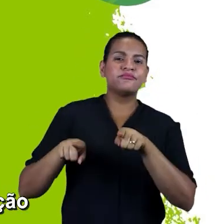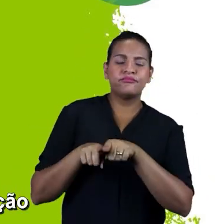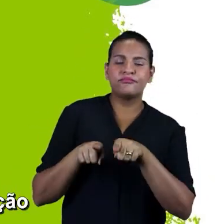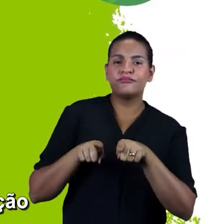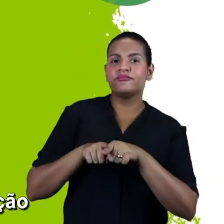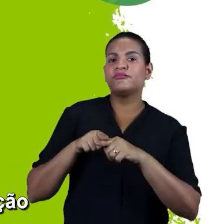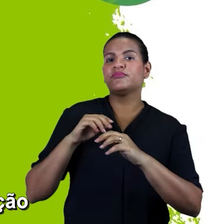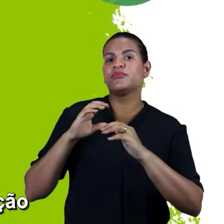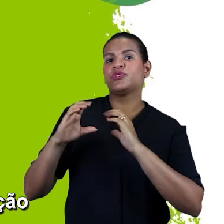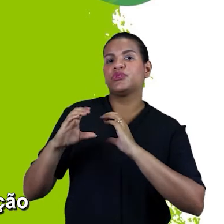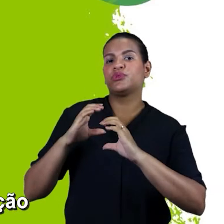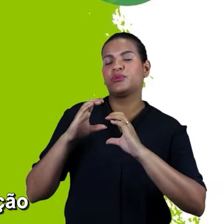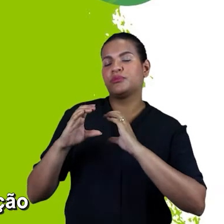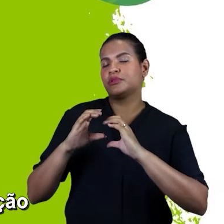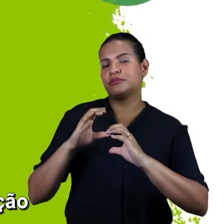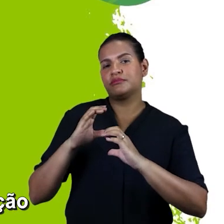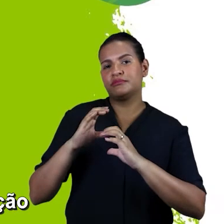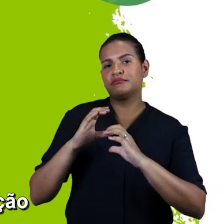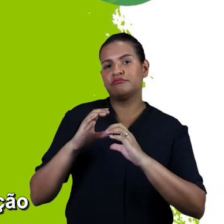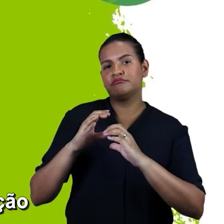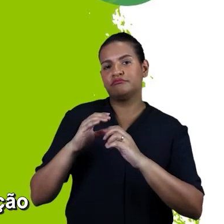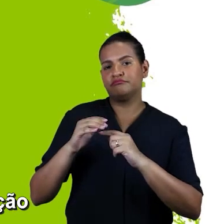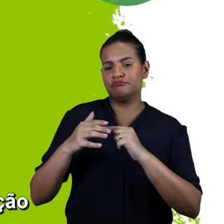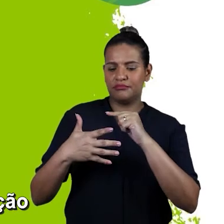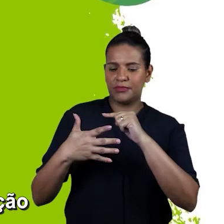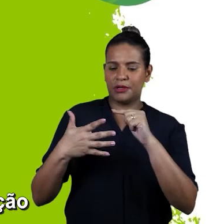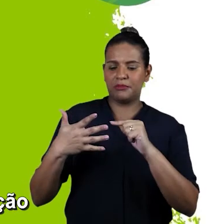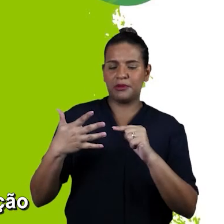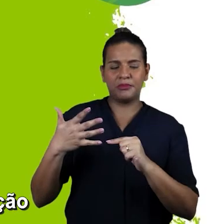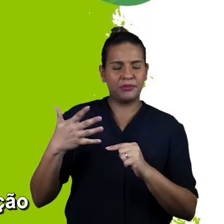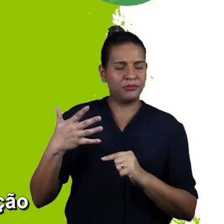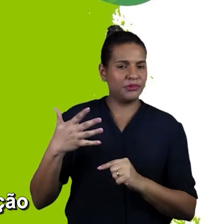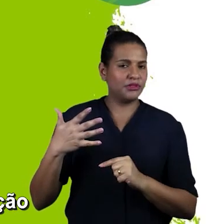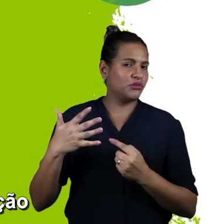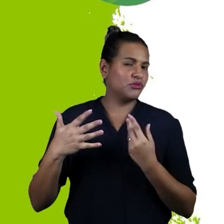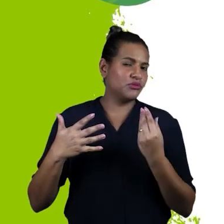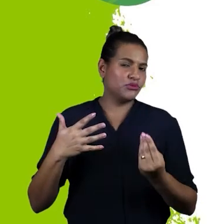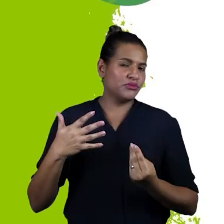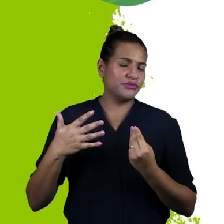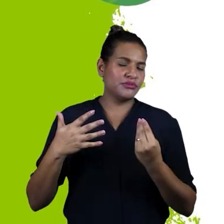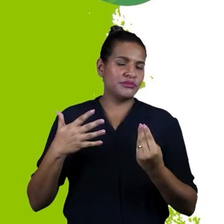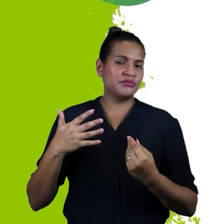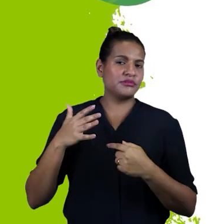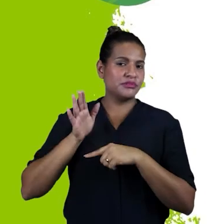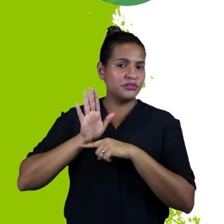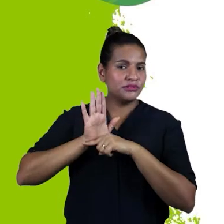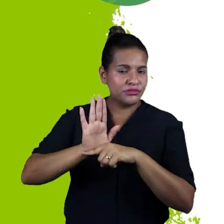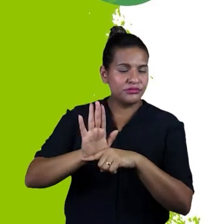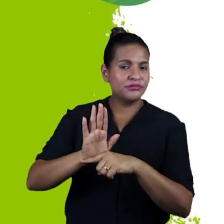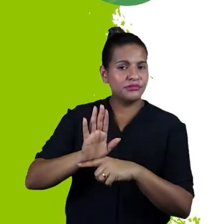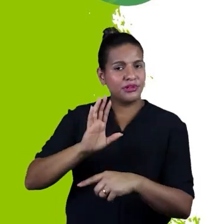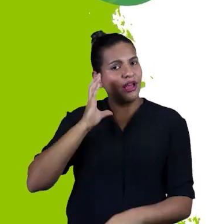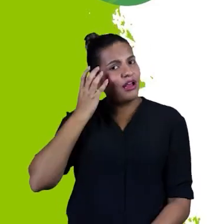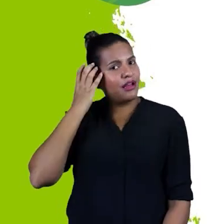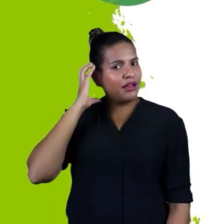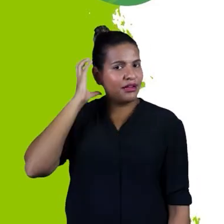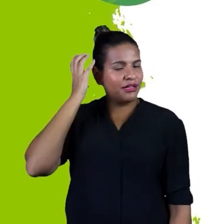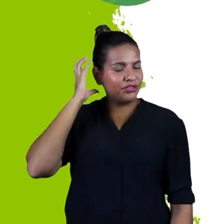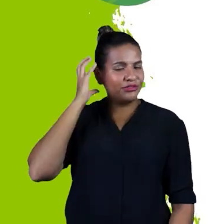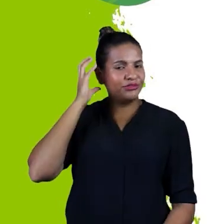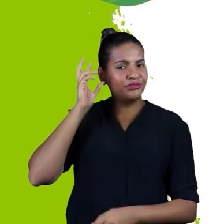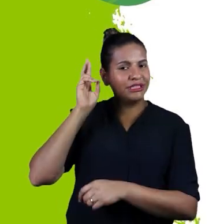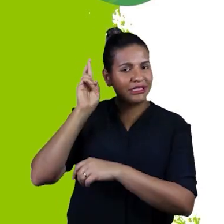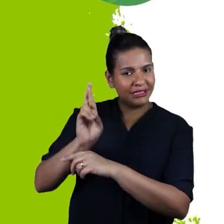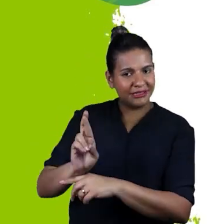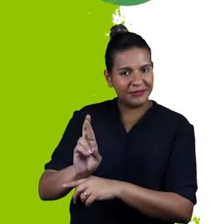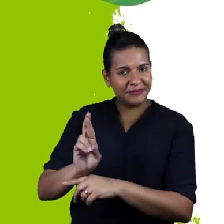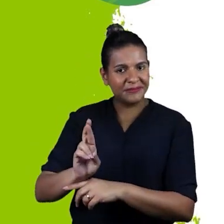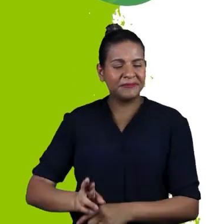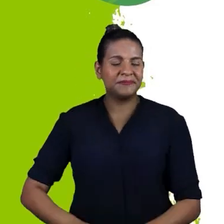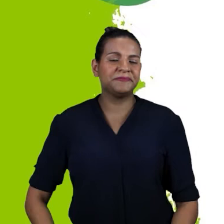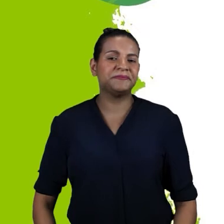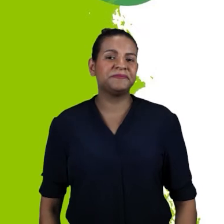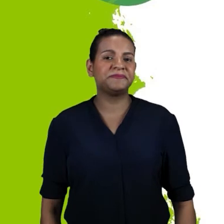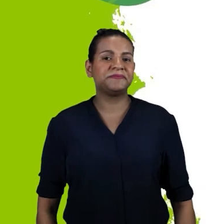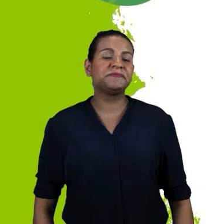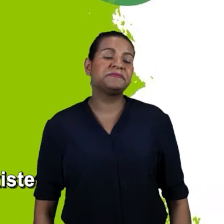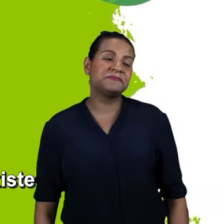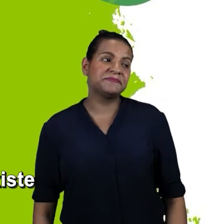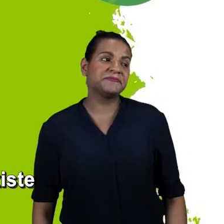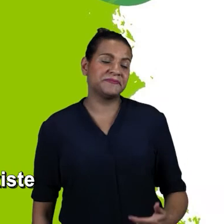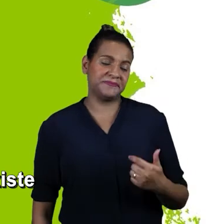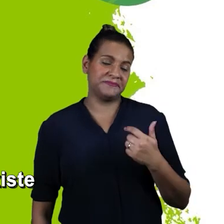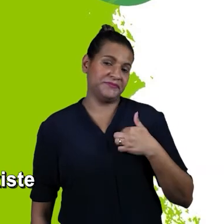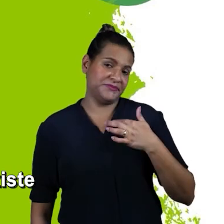tanto da tecnologia quanto dos próprios meios de comunicação, e como isso também ajudou também na Rádio